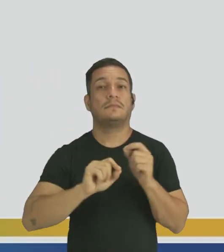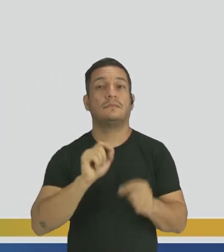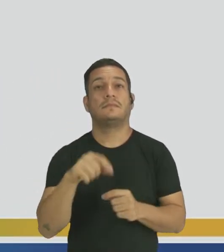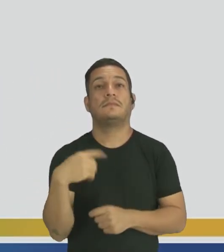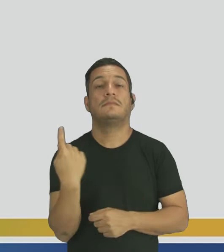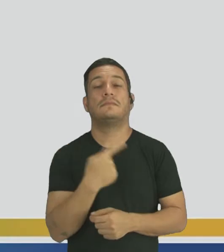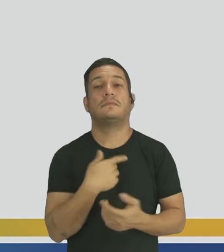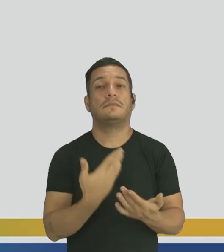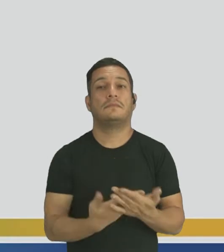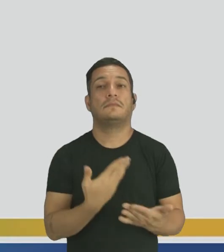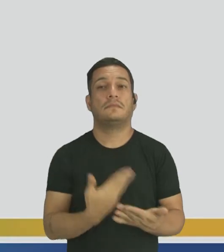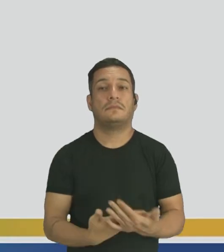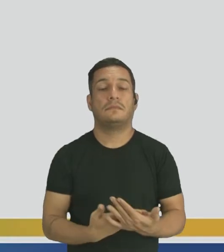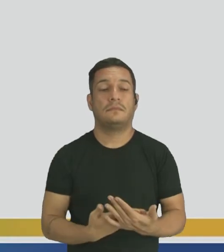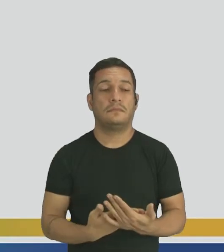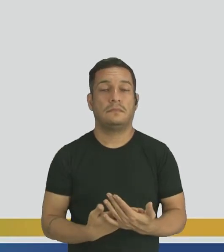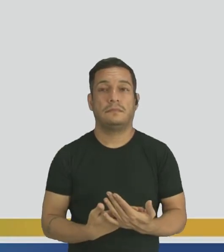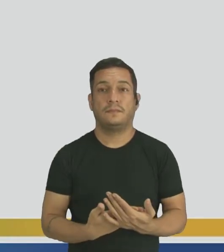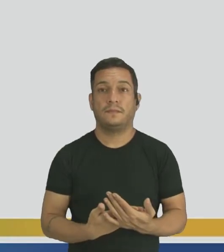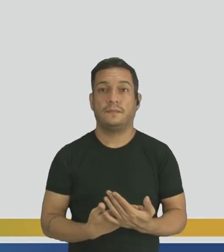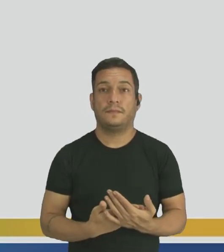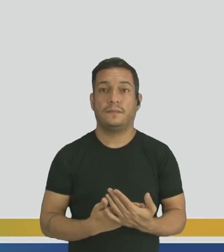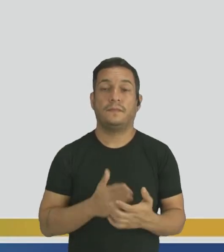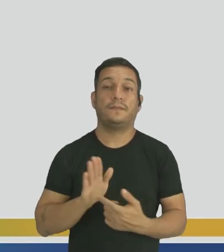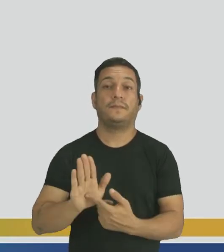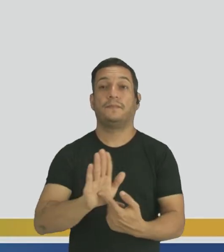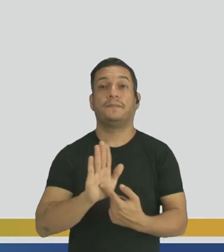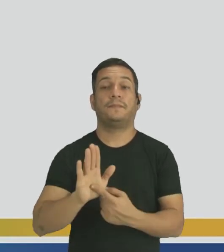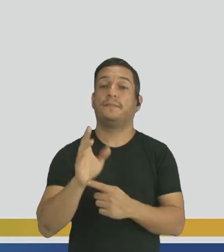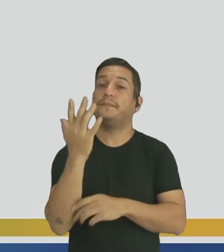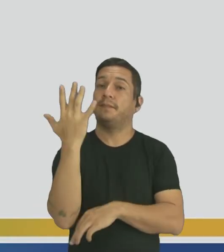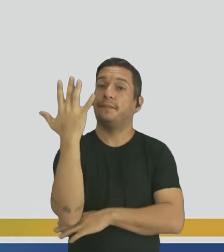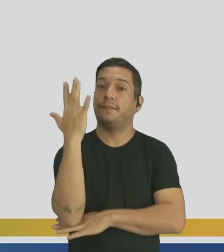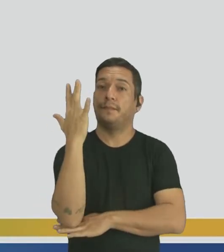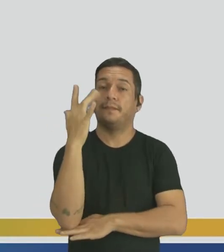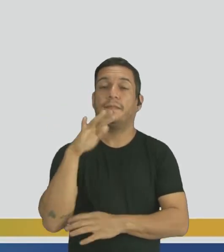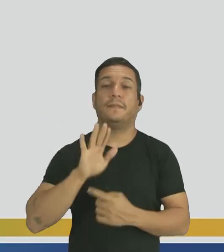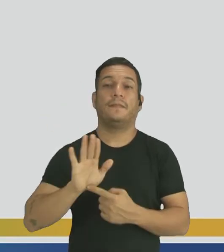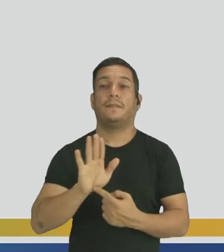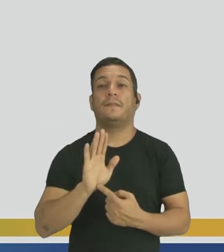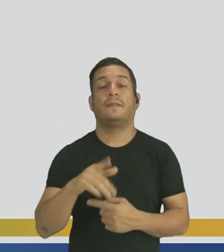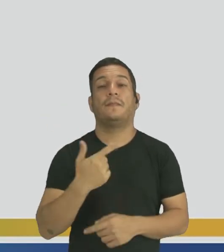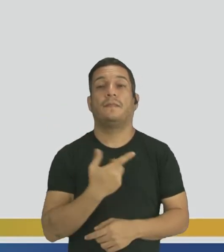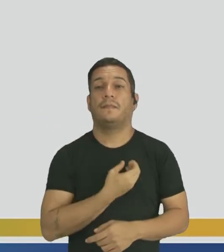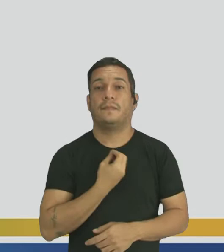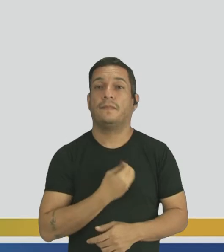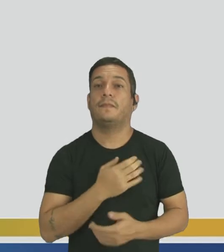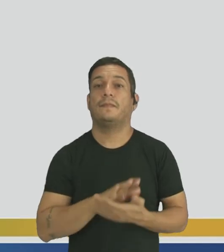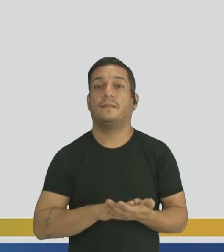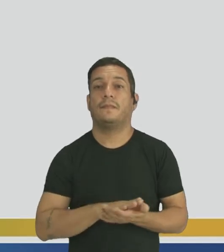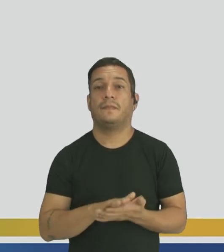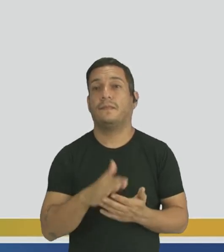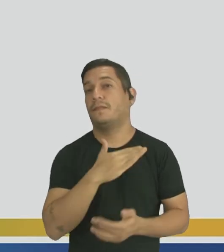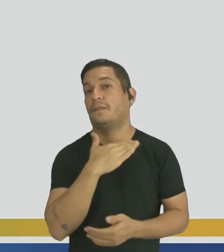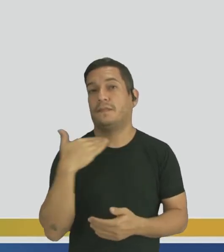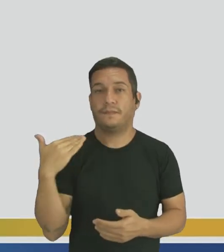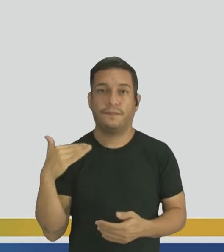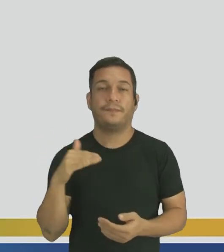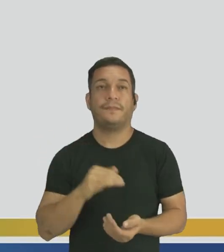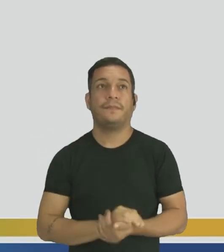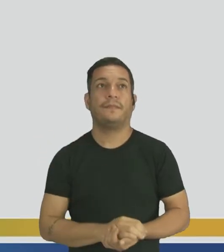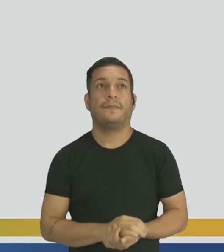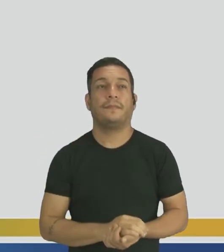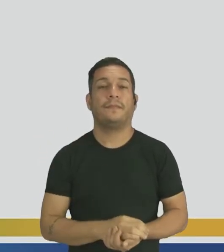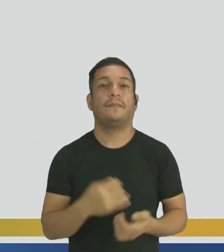nós estudamos, mostrando aquela plantinha, né, que eu trouxe, que estava sem vida, estava morta. O que